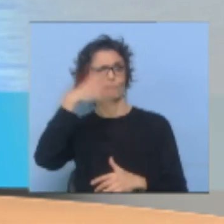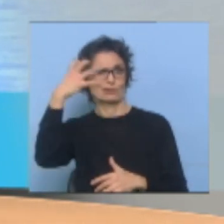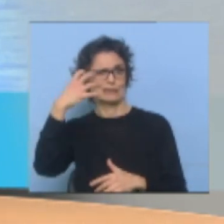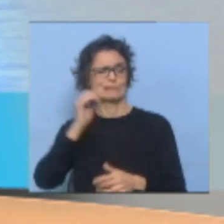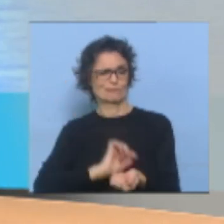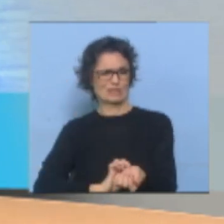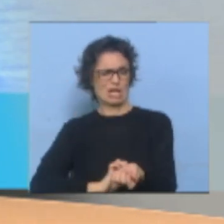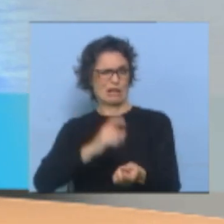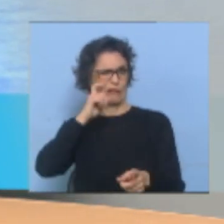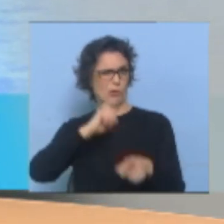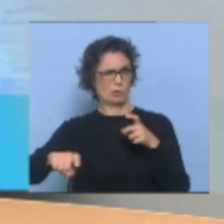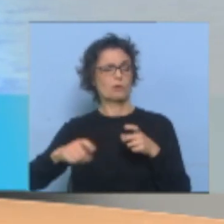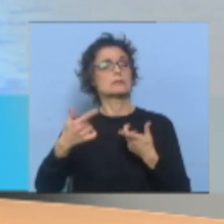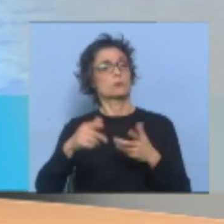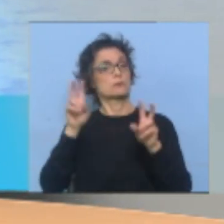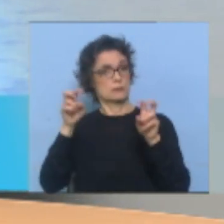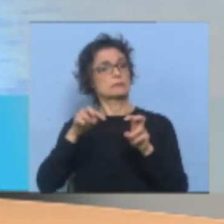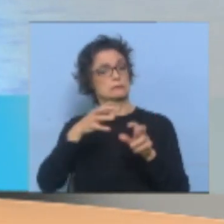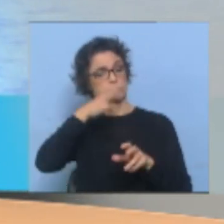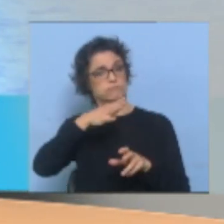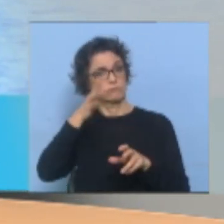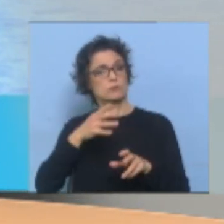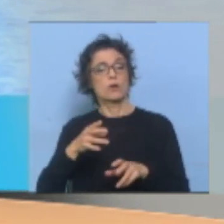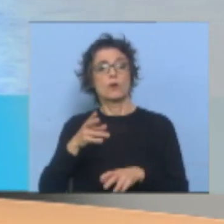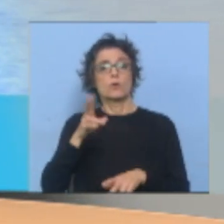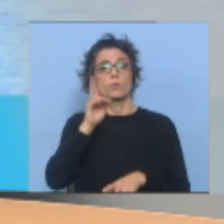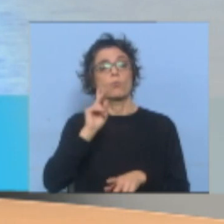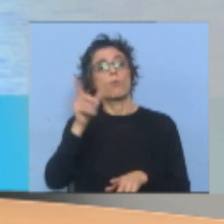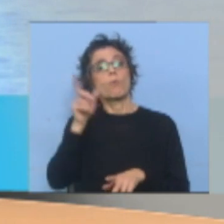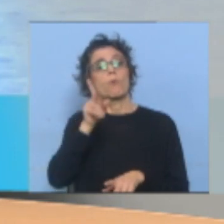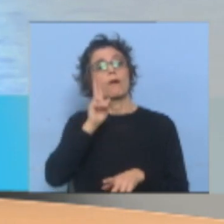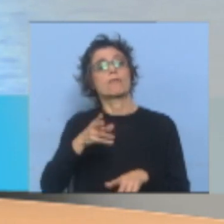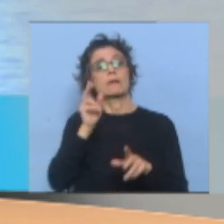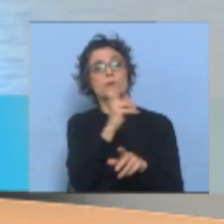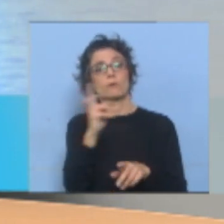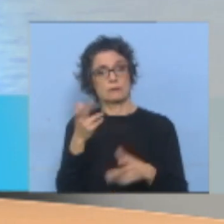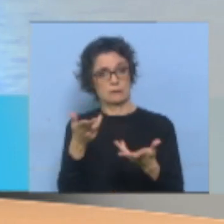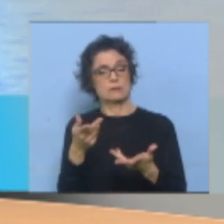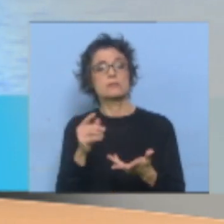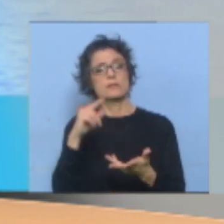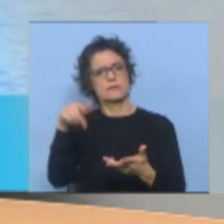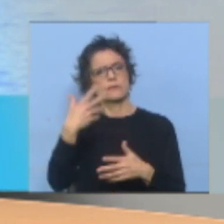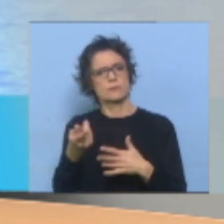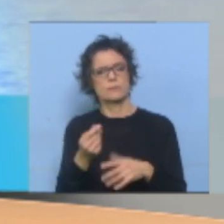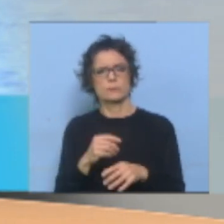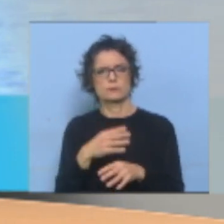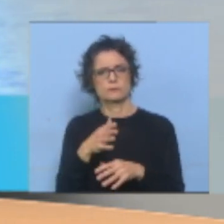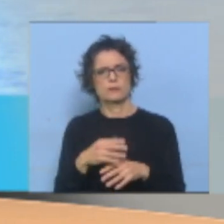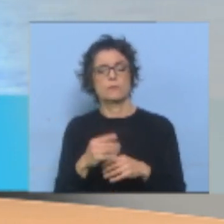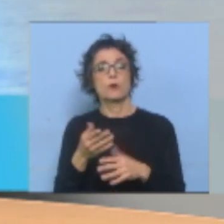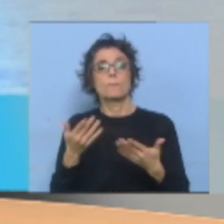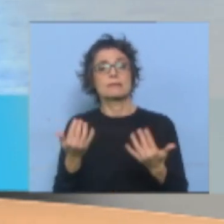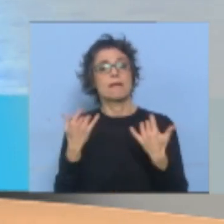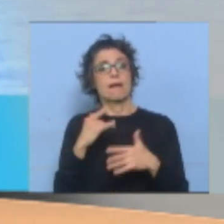olhar hoje com o jornalismo da Renascença, através da sua diretora de informação, Graça Franco, com quem vamos conversar dentro de instantes. Para